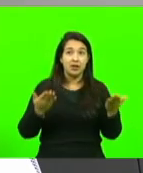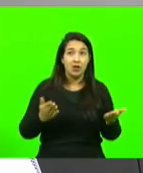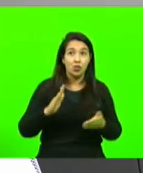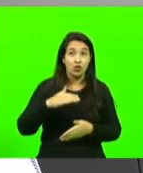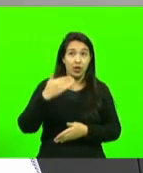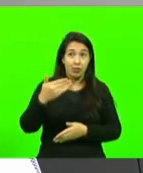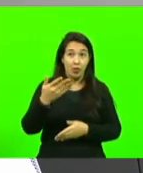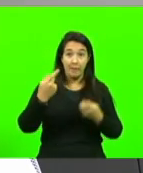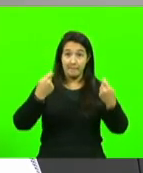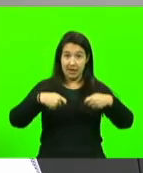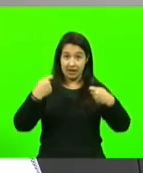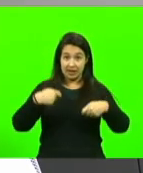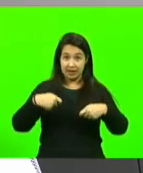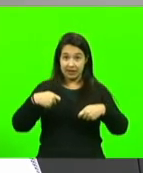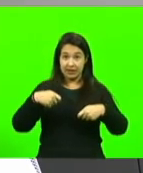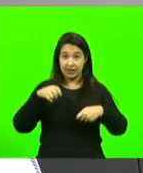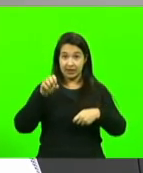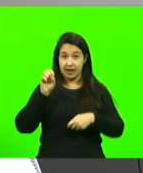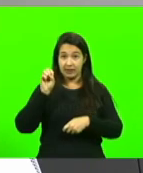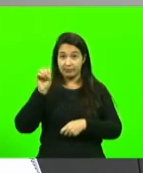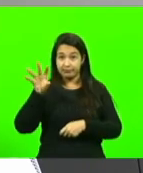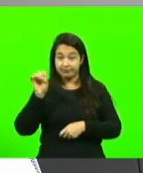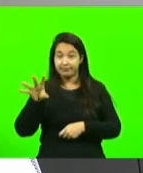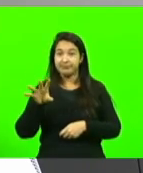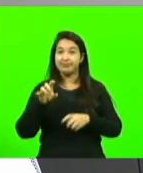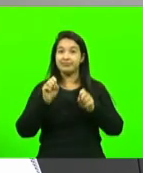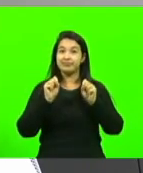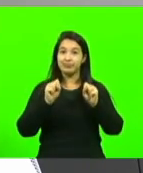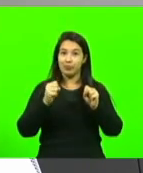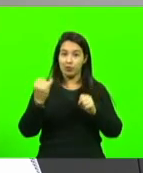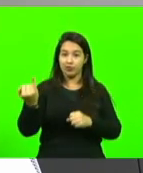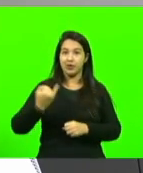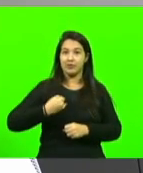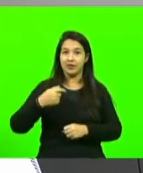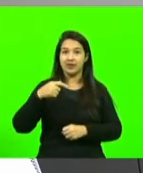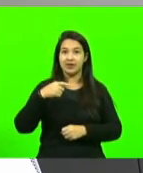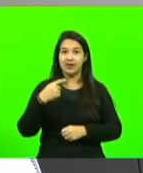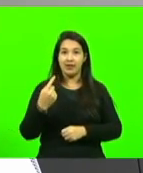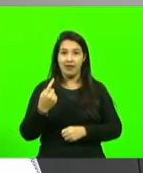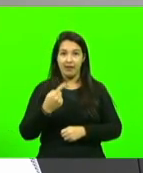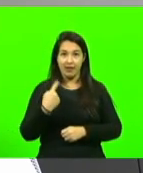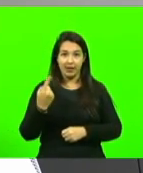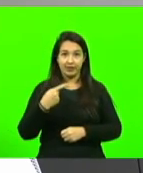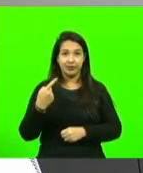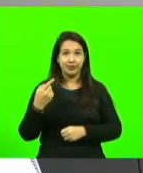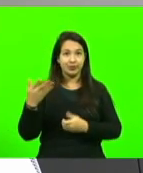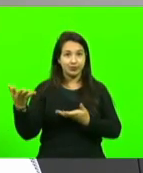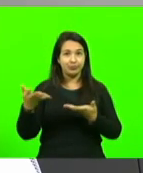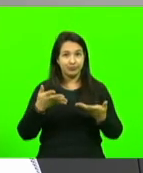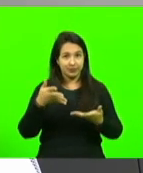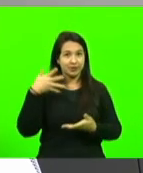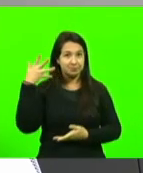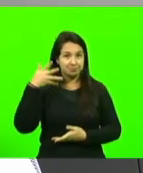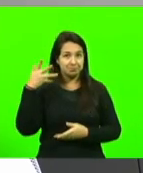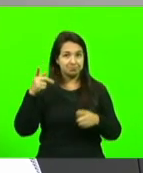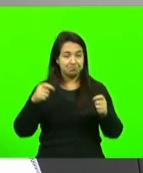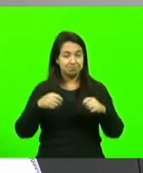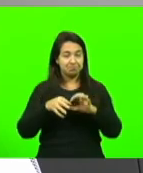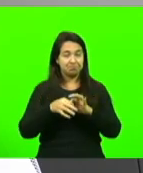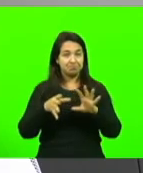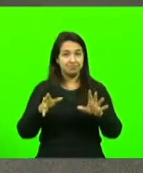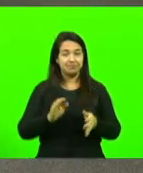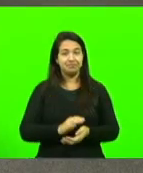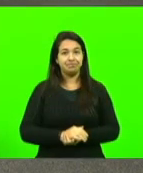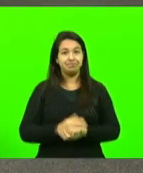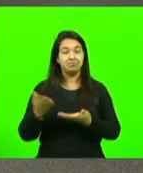você precisar sair nos avisa que aí a gente coloca a tua fala tá bom o combinado é Geraldo então a